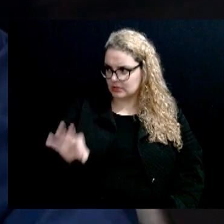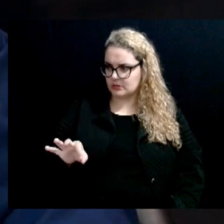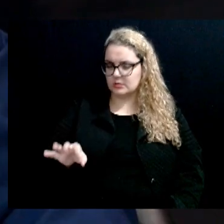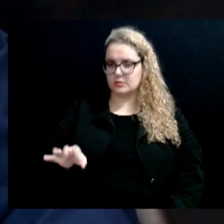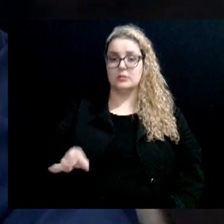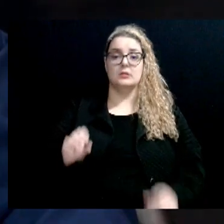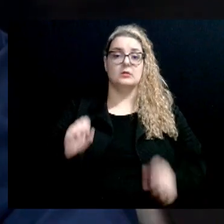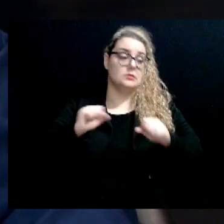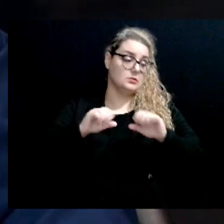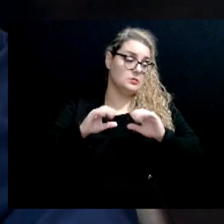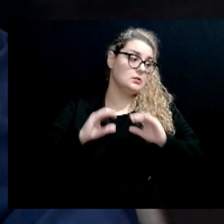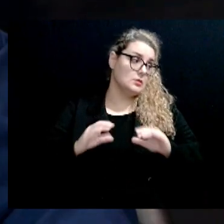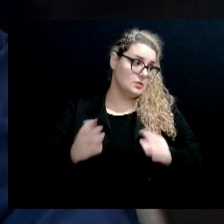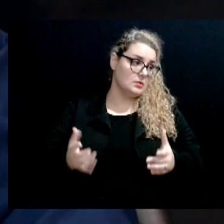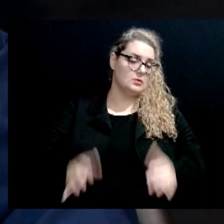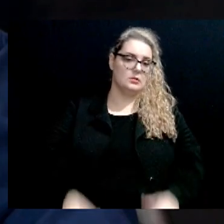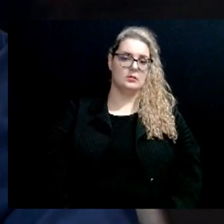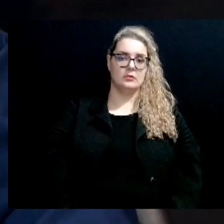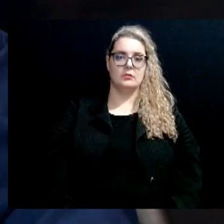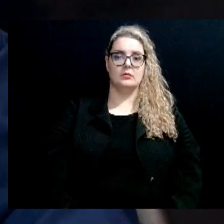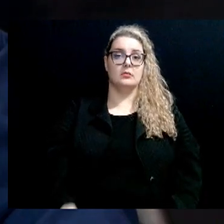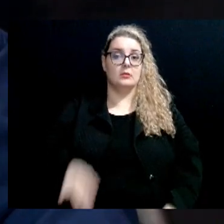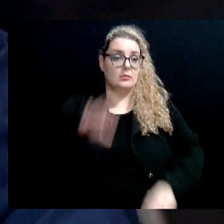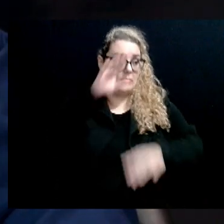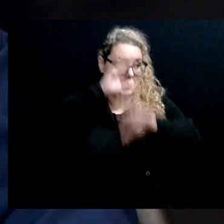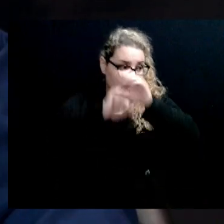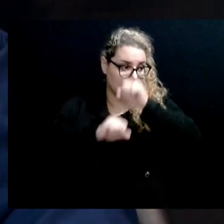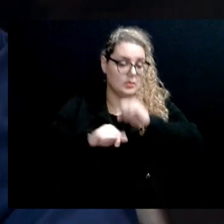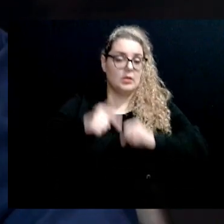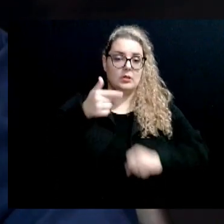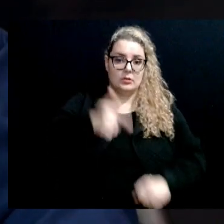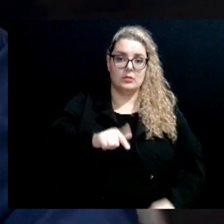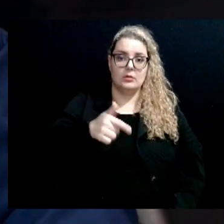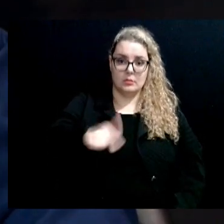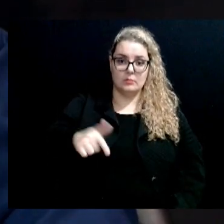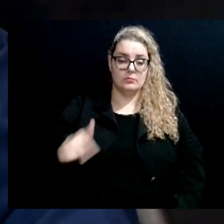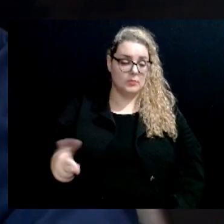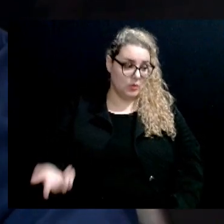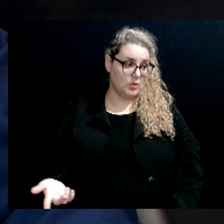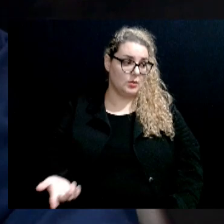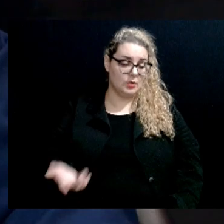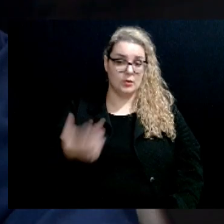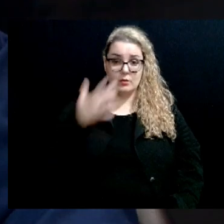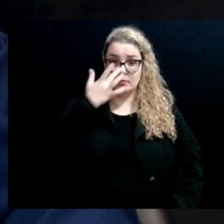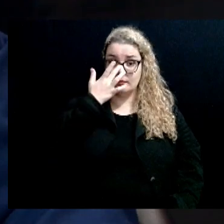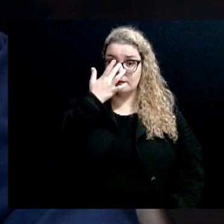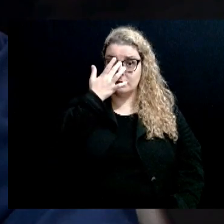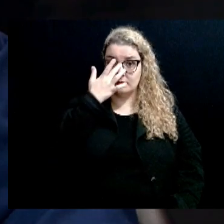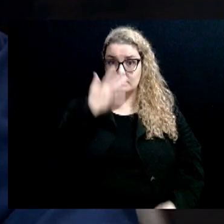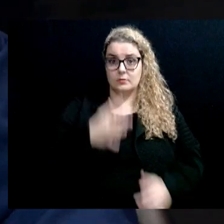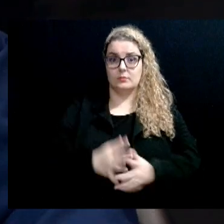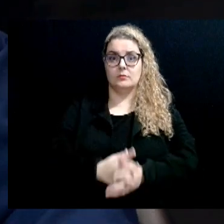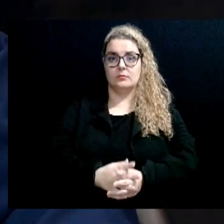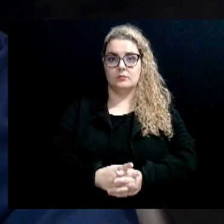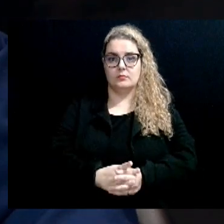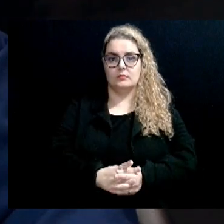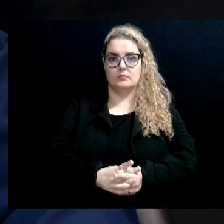sendo aprendido e repetido. Então você traz esse